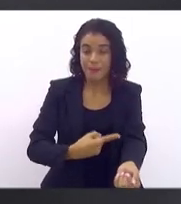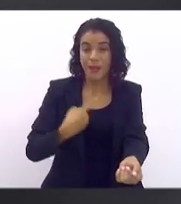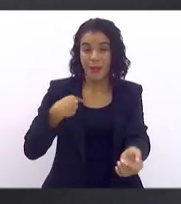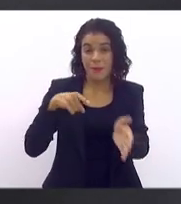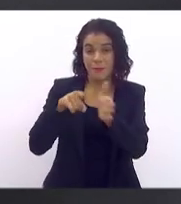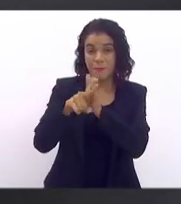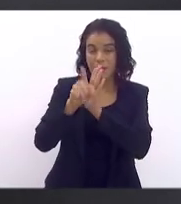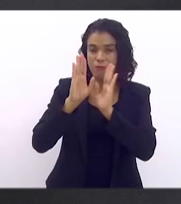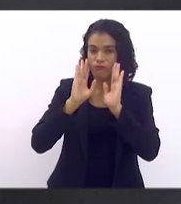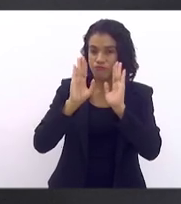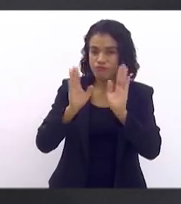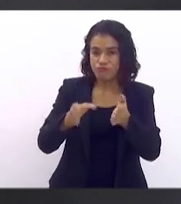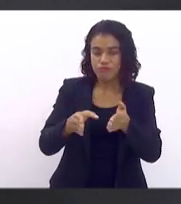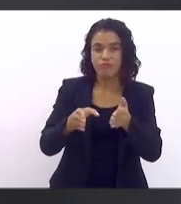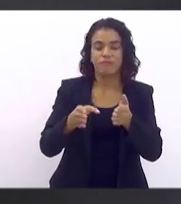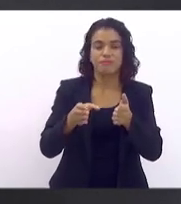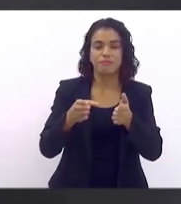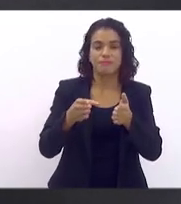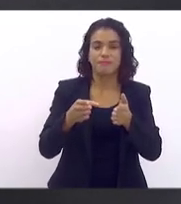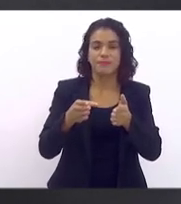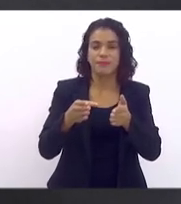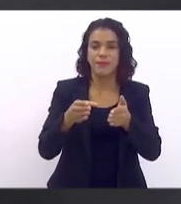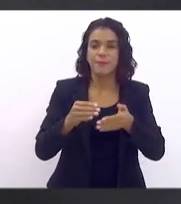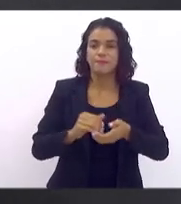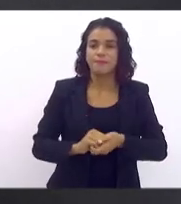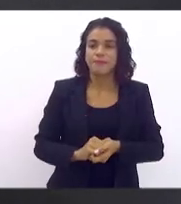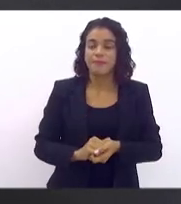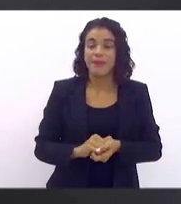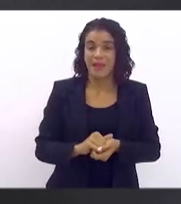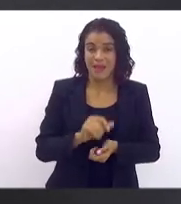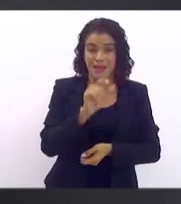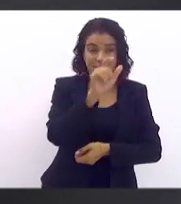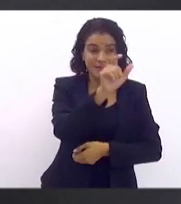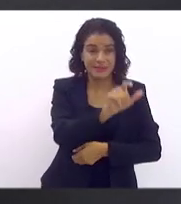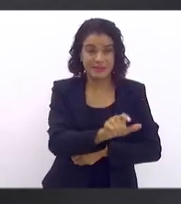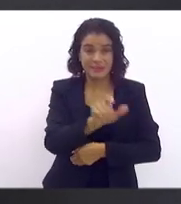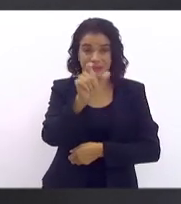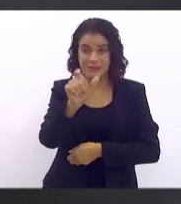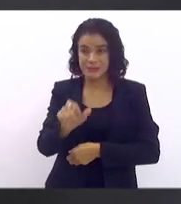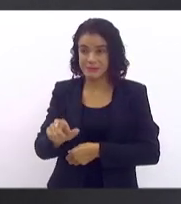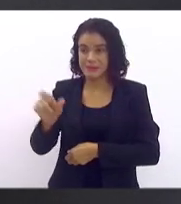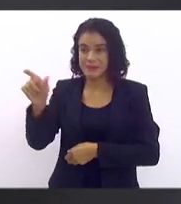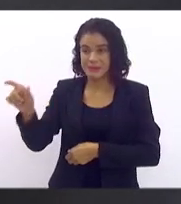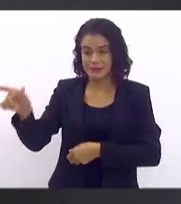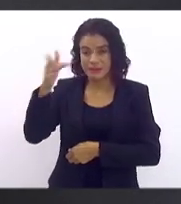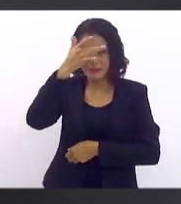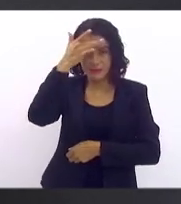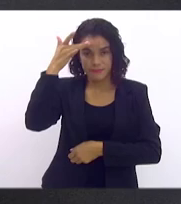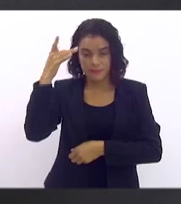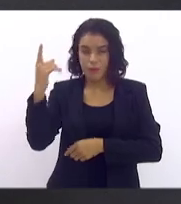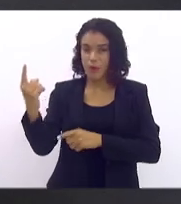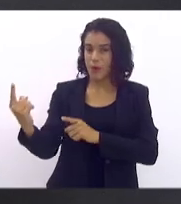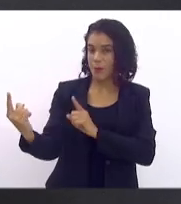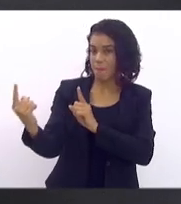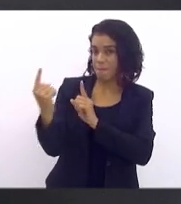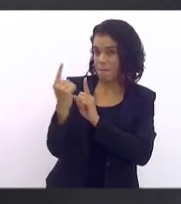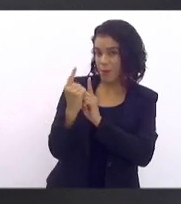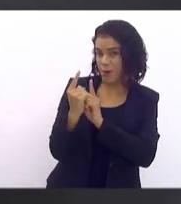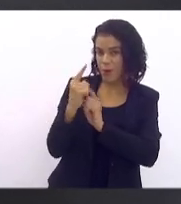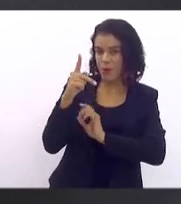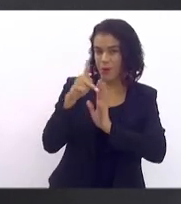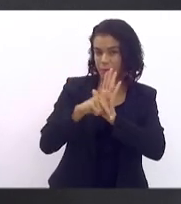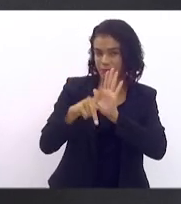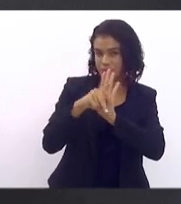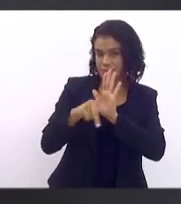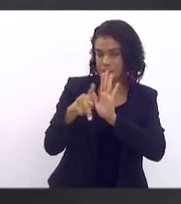pergunta especificamente para a senhora é se essas pessoas que chegam ao projeto e que se identificam,